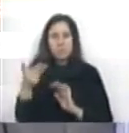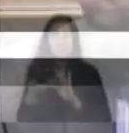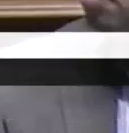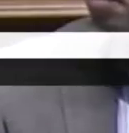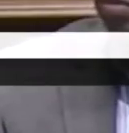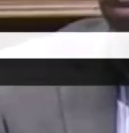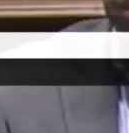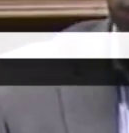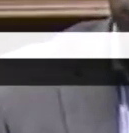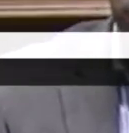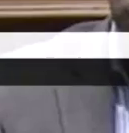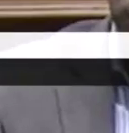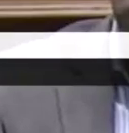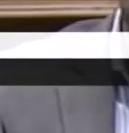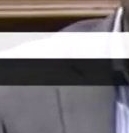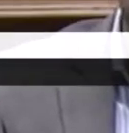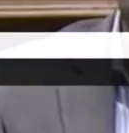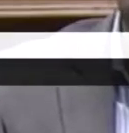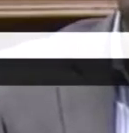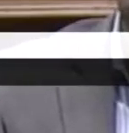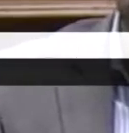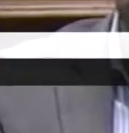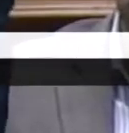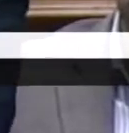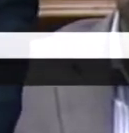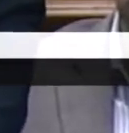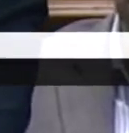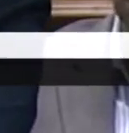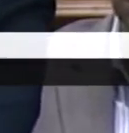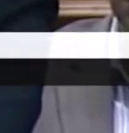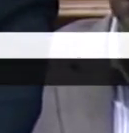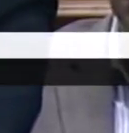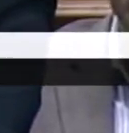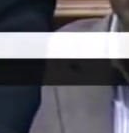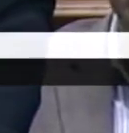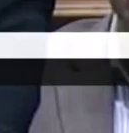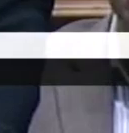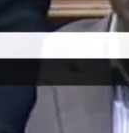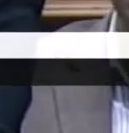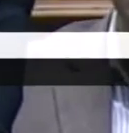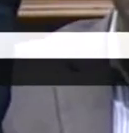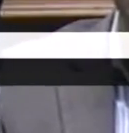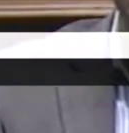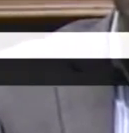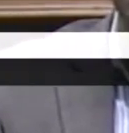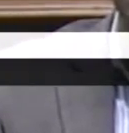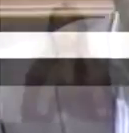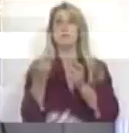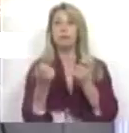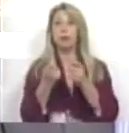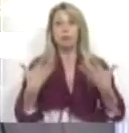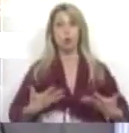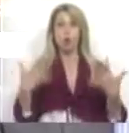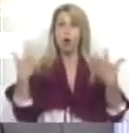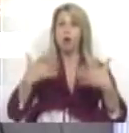euros. Pelo contrário, o orçamento que agora debatemos vai noutro sentido. É certo que é tímido